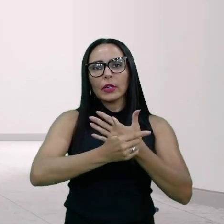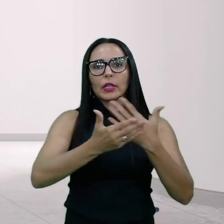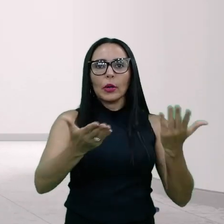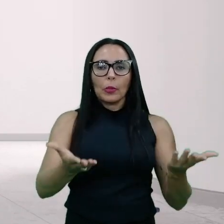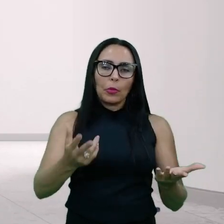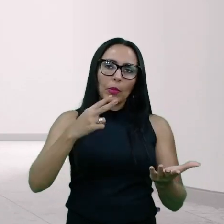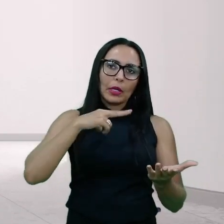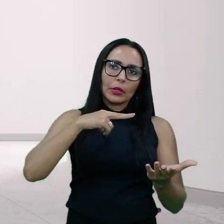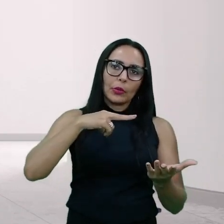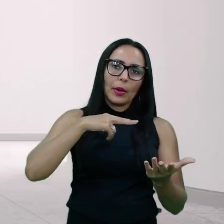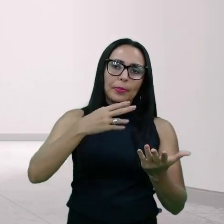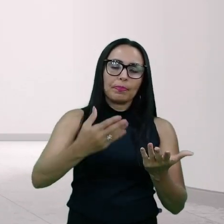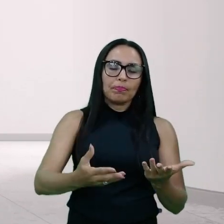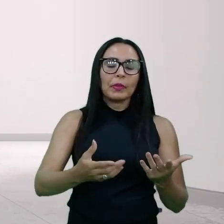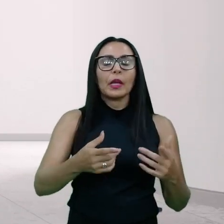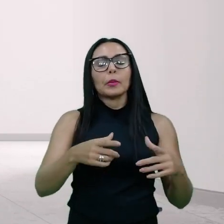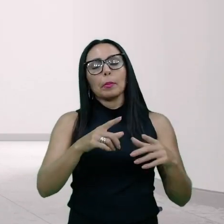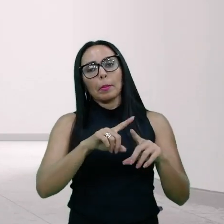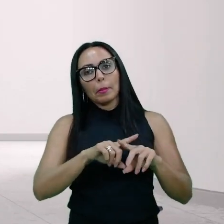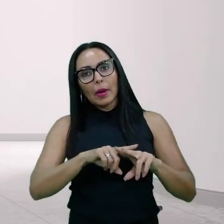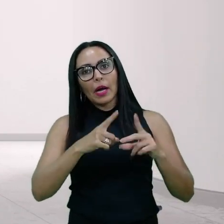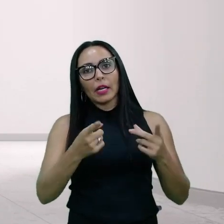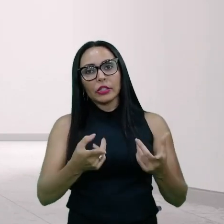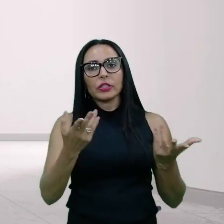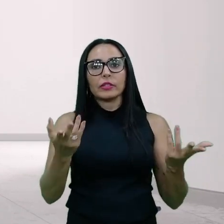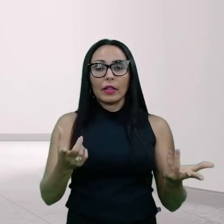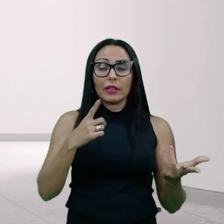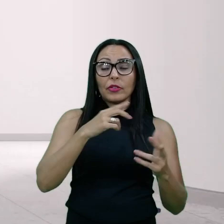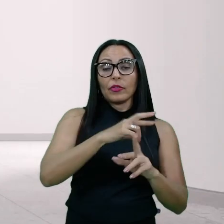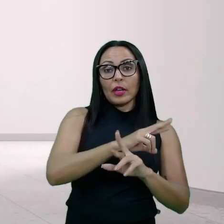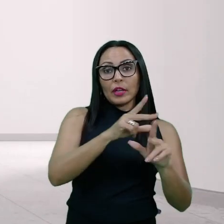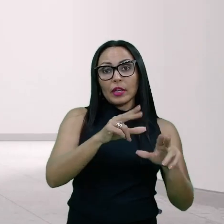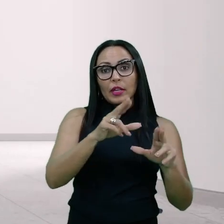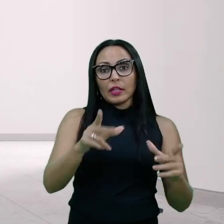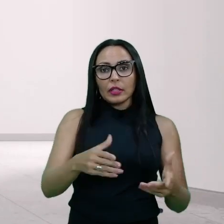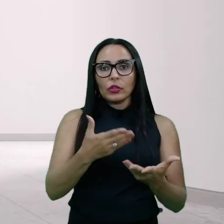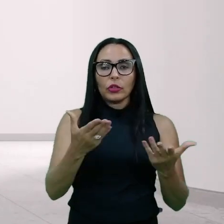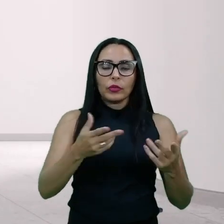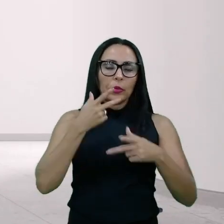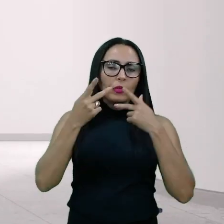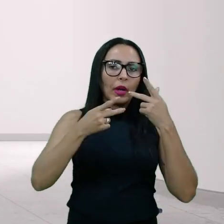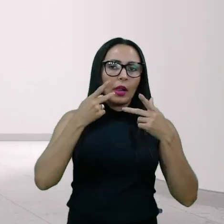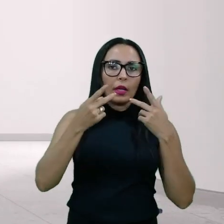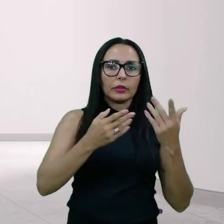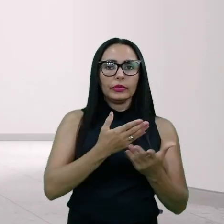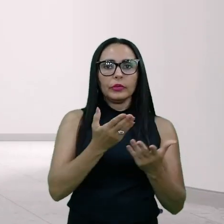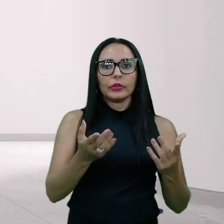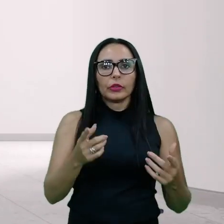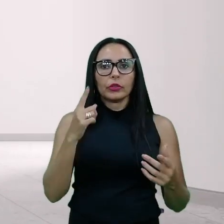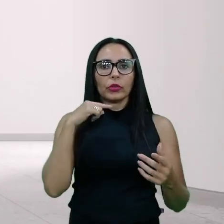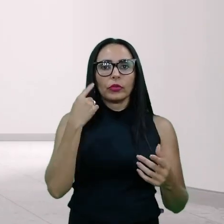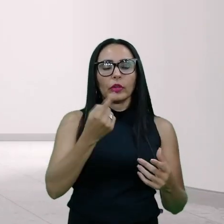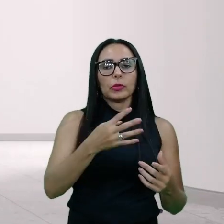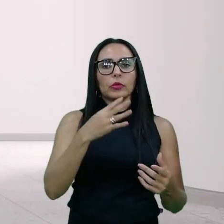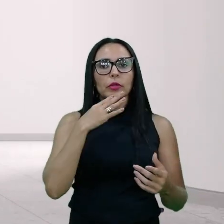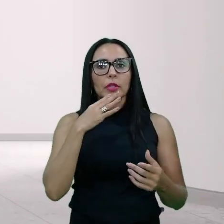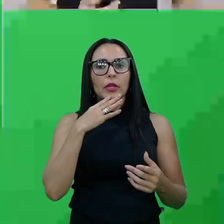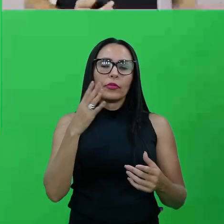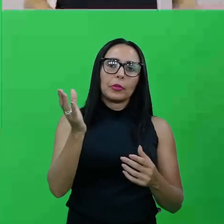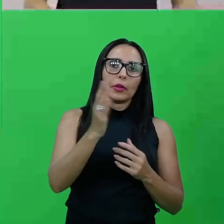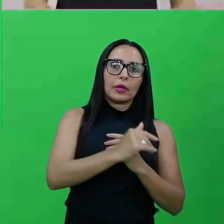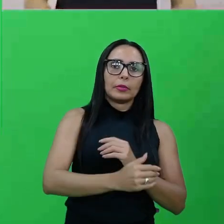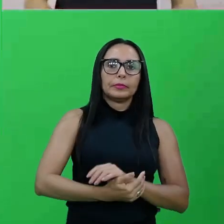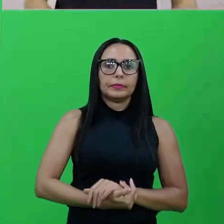privada. Porém, também há muitas especificidades sobre as quais nós vamos falar e as quais nós vamos conhecer. Vamos